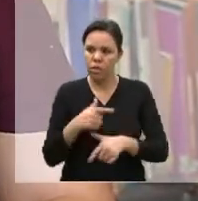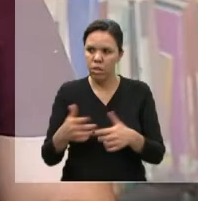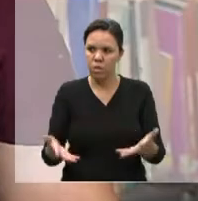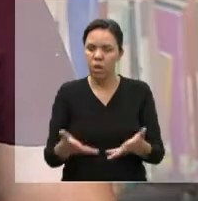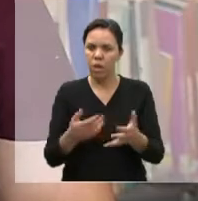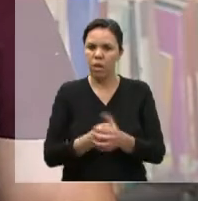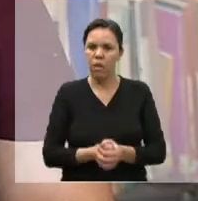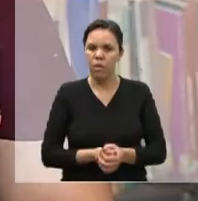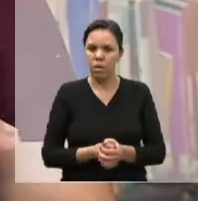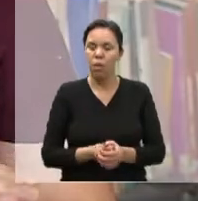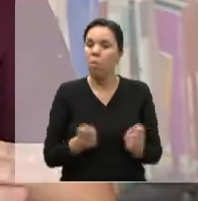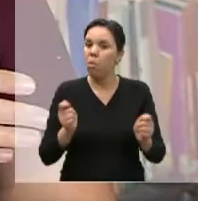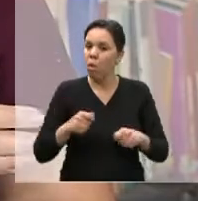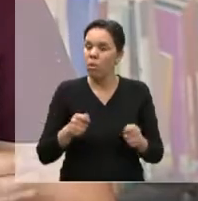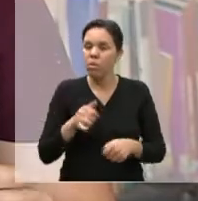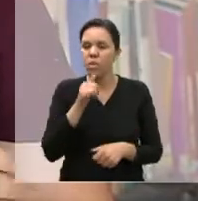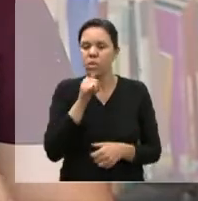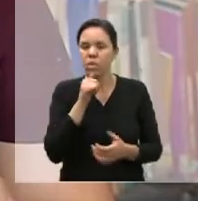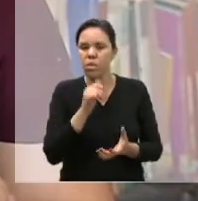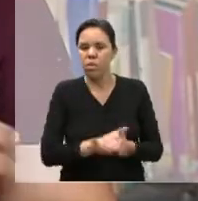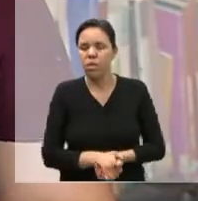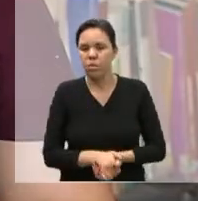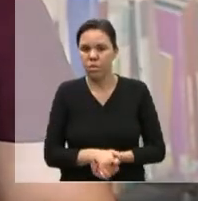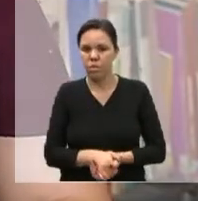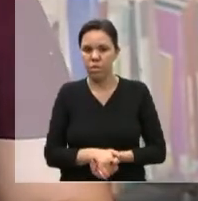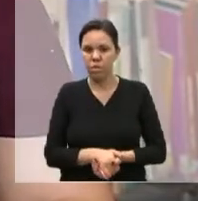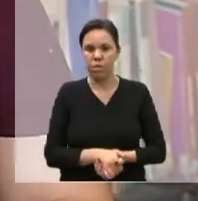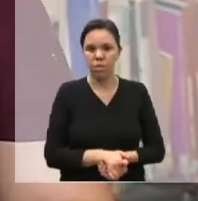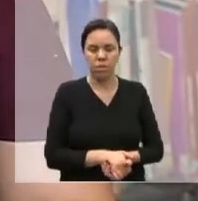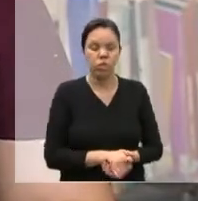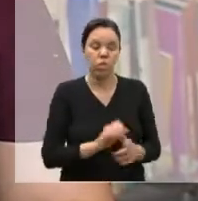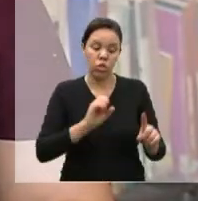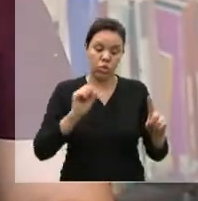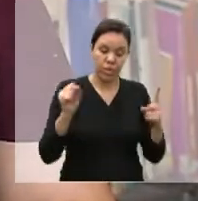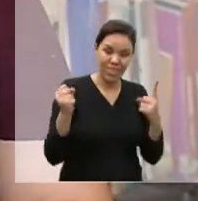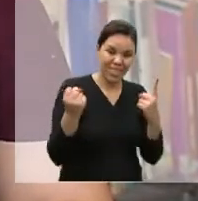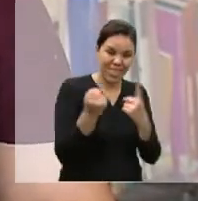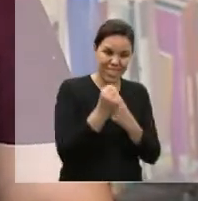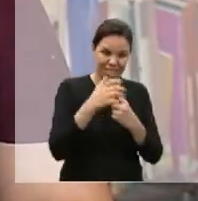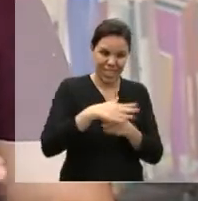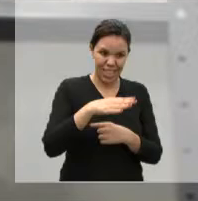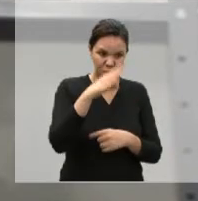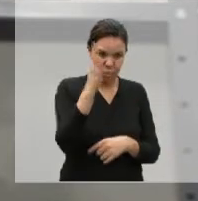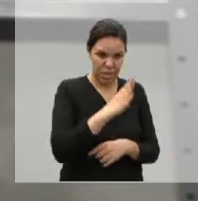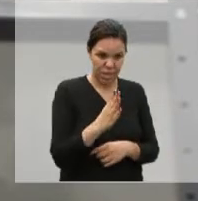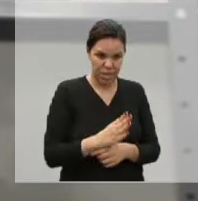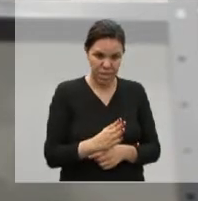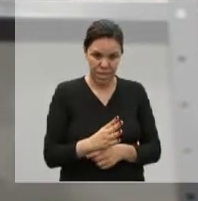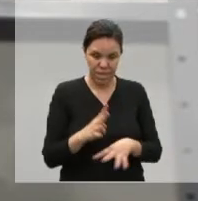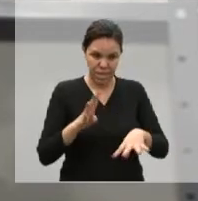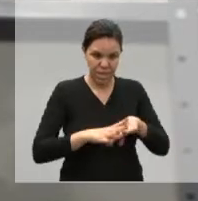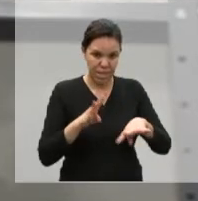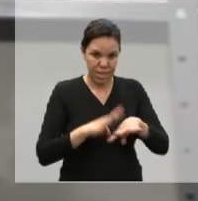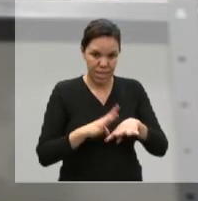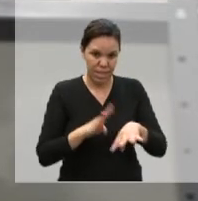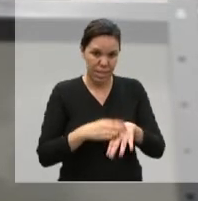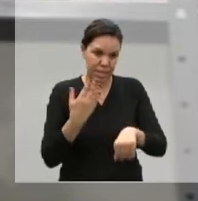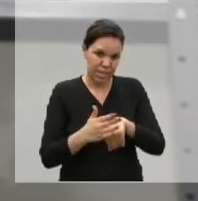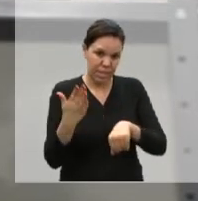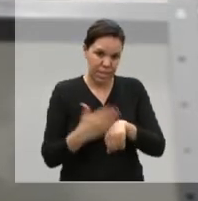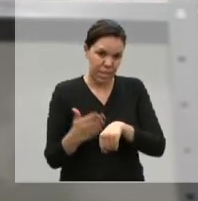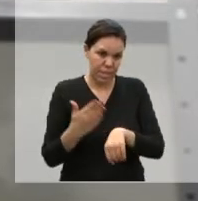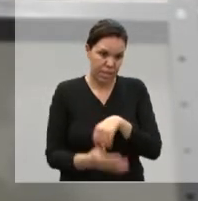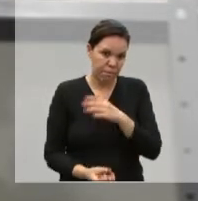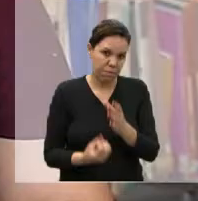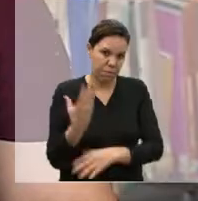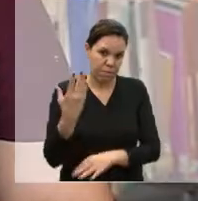até dar um exemplo agora, a gente tem a Sociedade Brasileira de Matemática, a Sociedade Brasileira de Matemática Aplicada. Eles acabaram de criar, bem